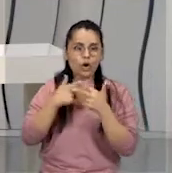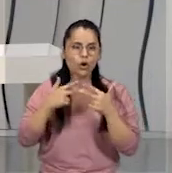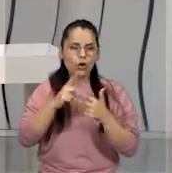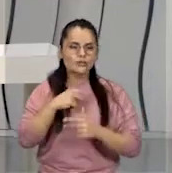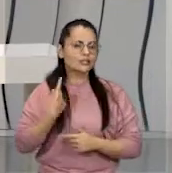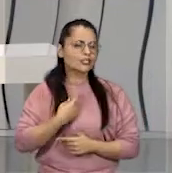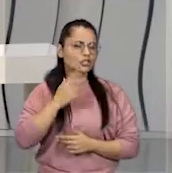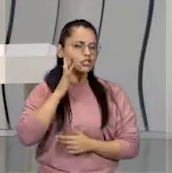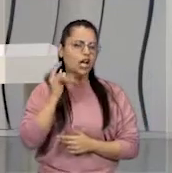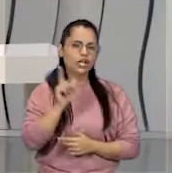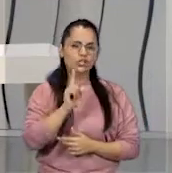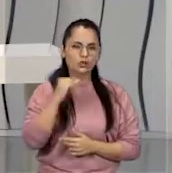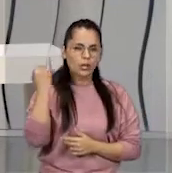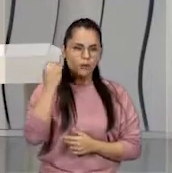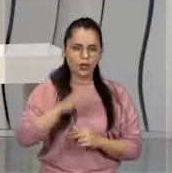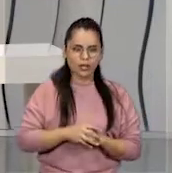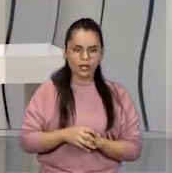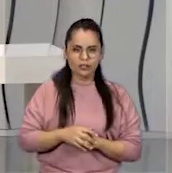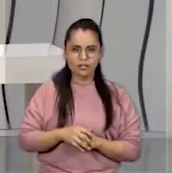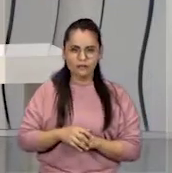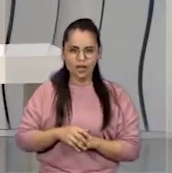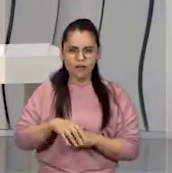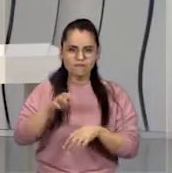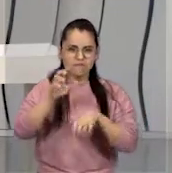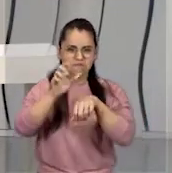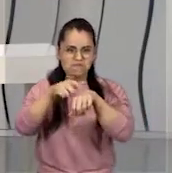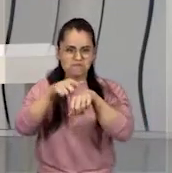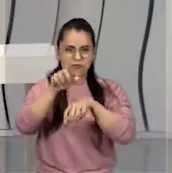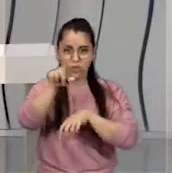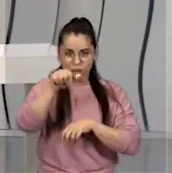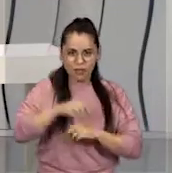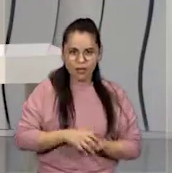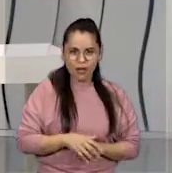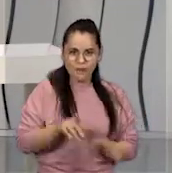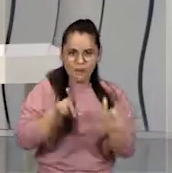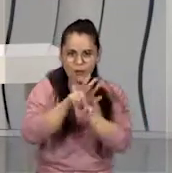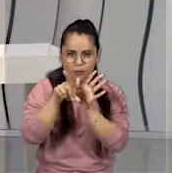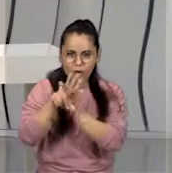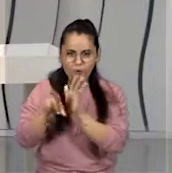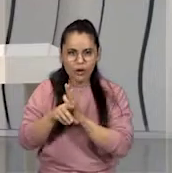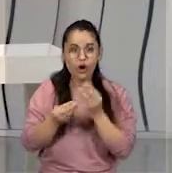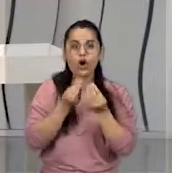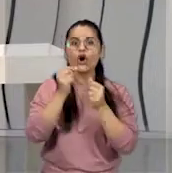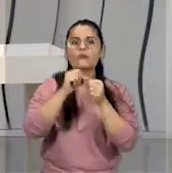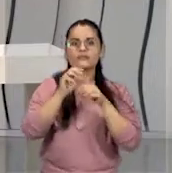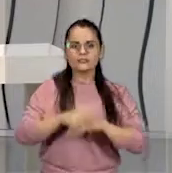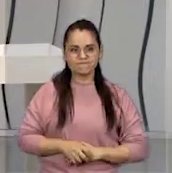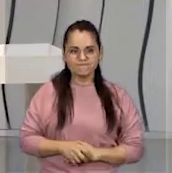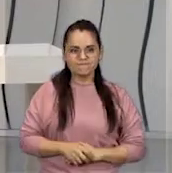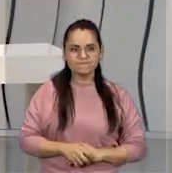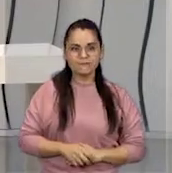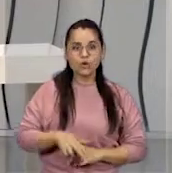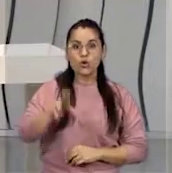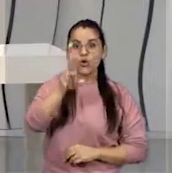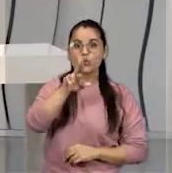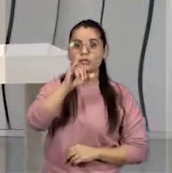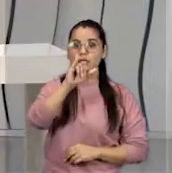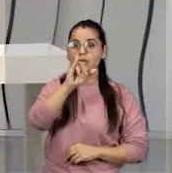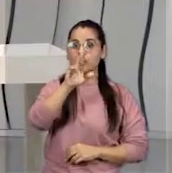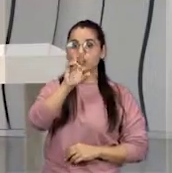tira. Ele vai cutucar você com perguntas. E como ele vai fazer isso? Através da